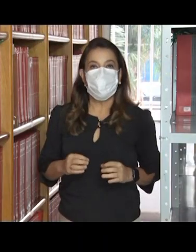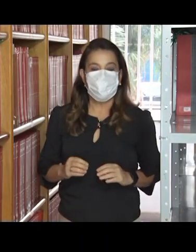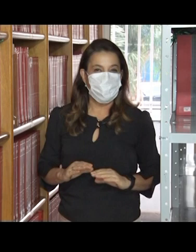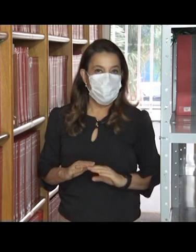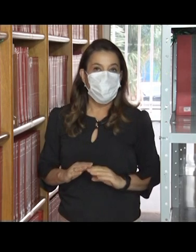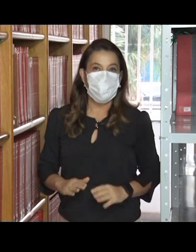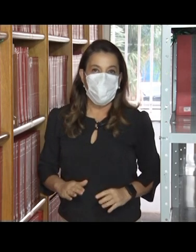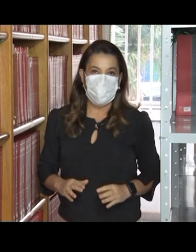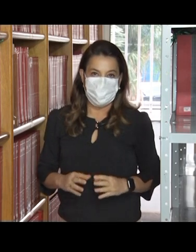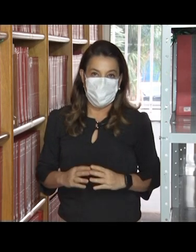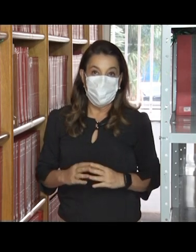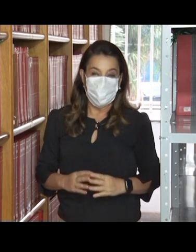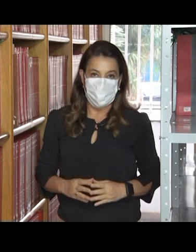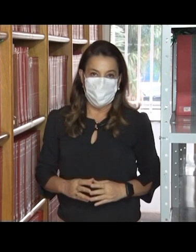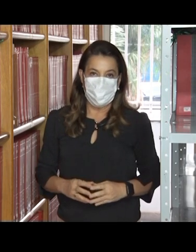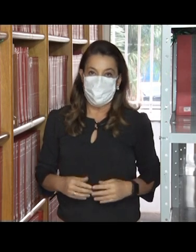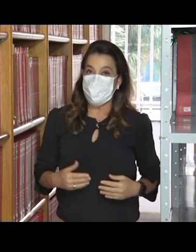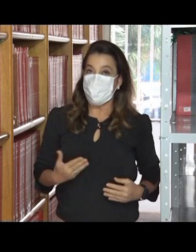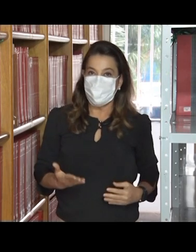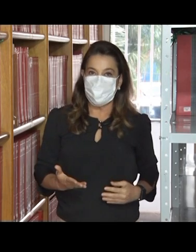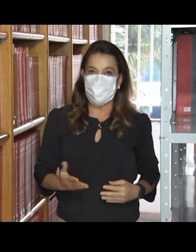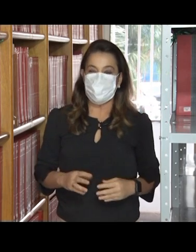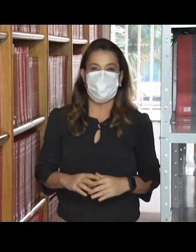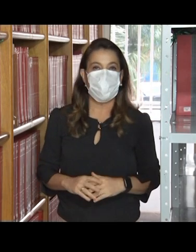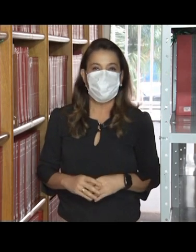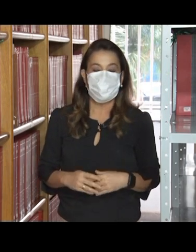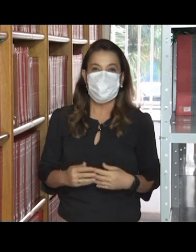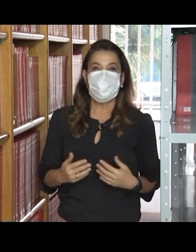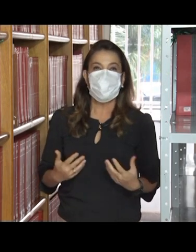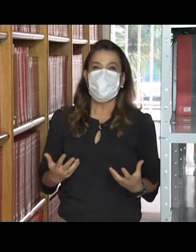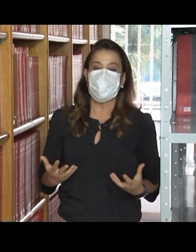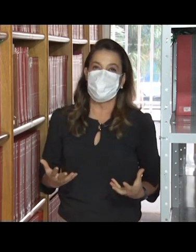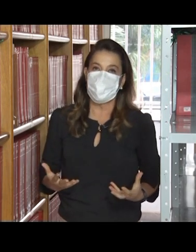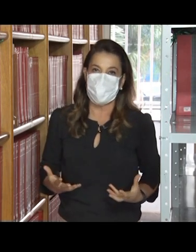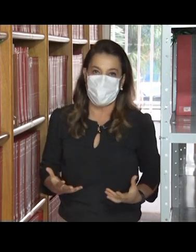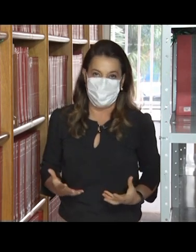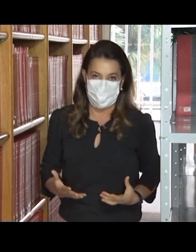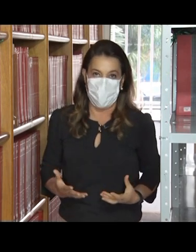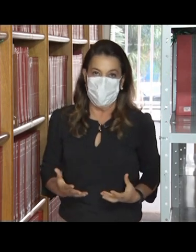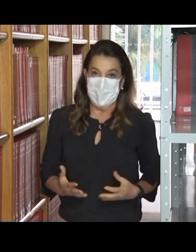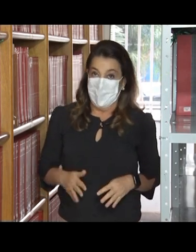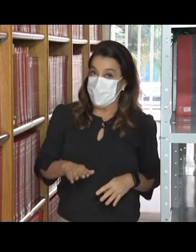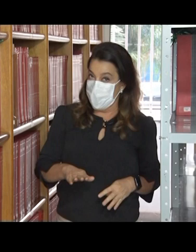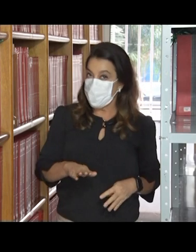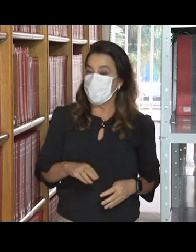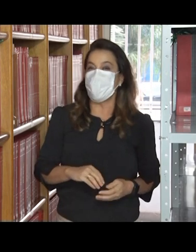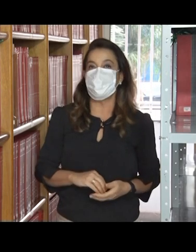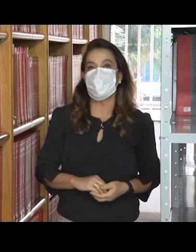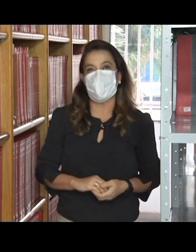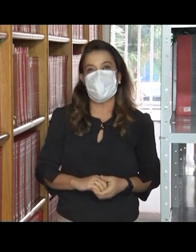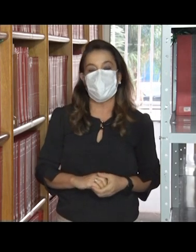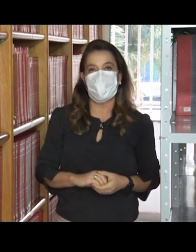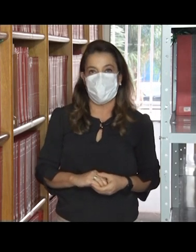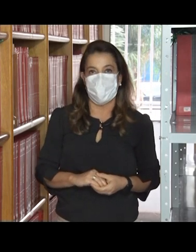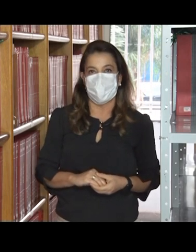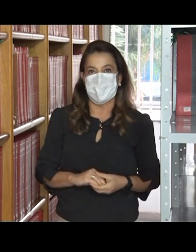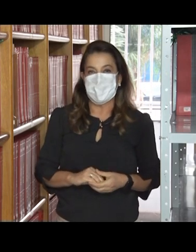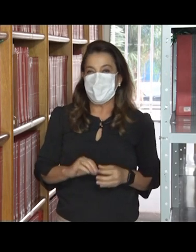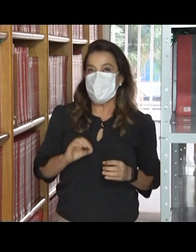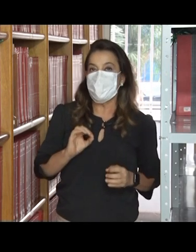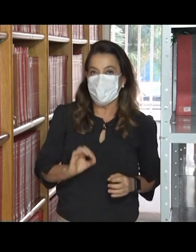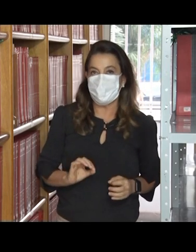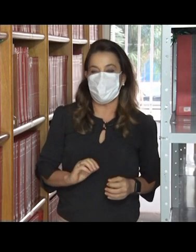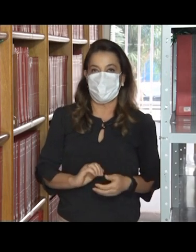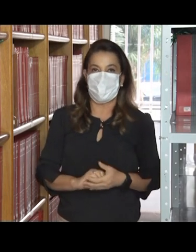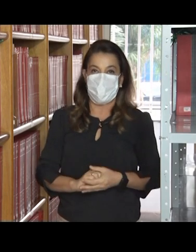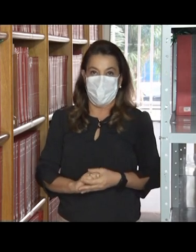Rio Preto demorou para ter um hino. Com 100 anos, a cidade ainda não tinha uma música oficial e era uma reivindicação antiga.